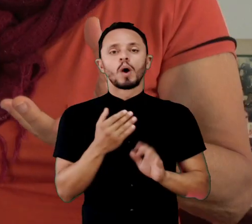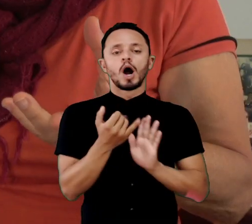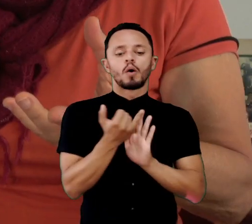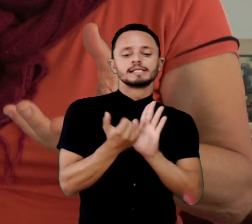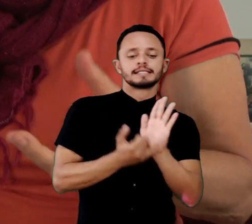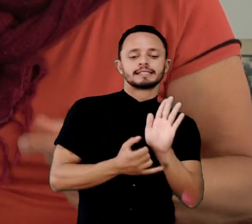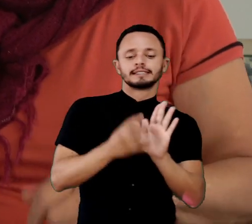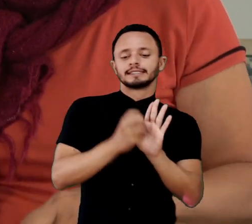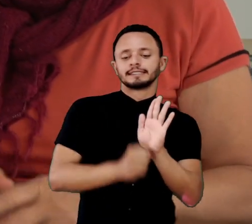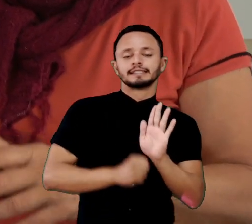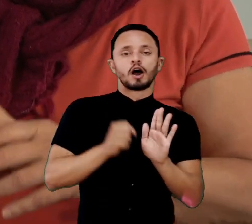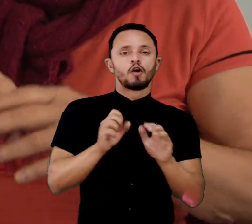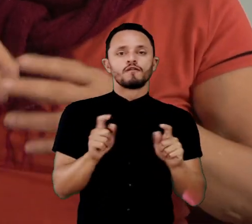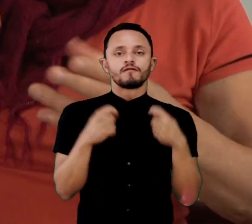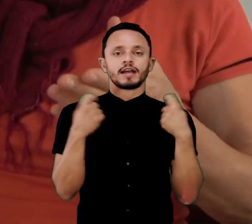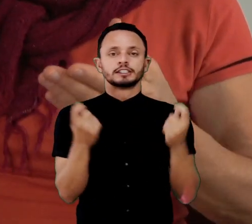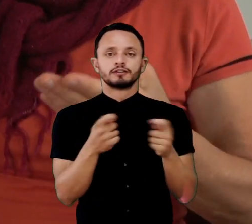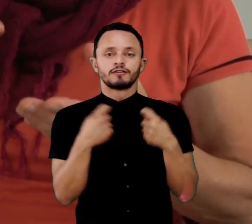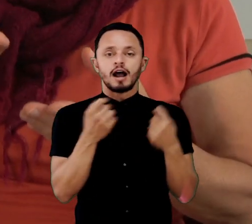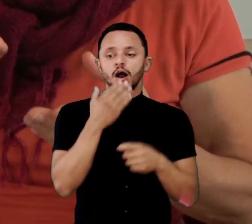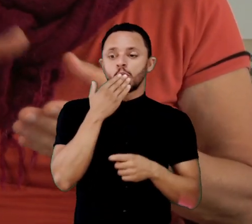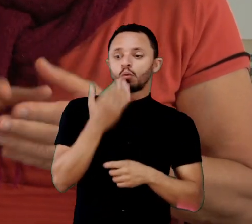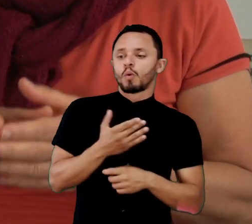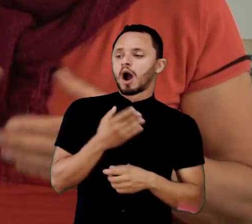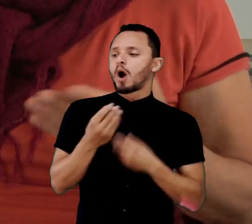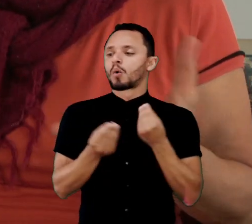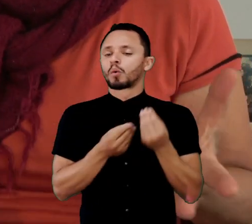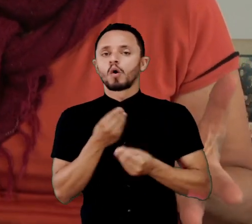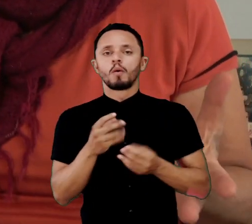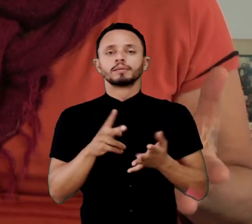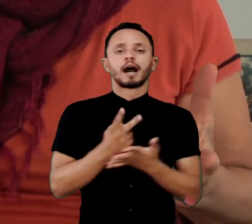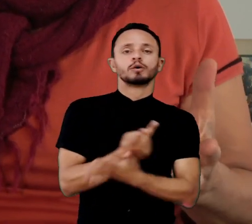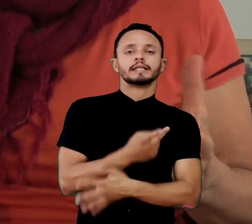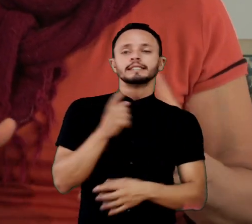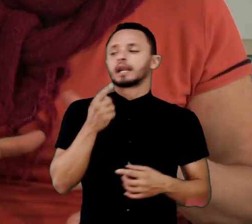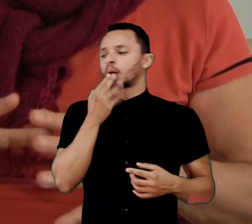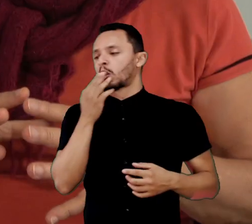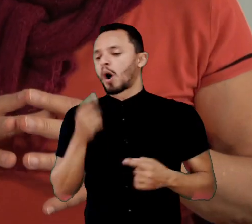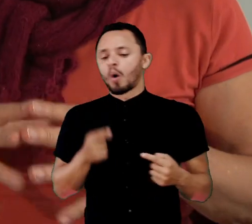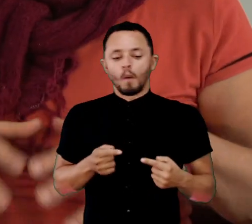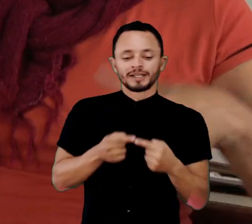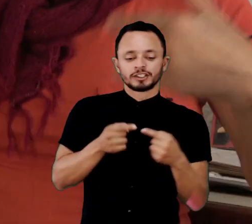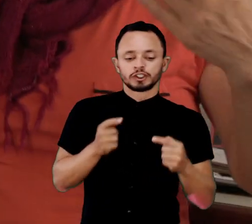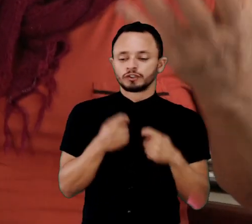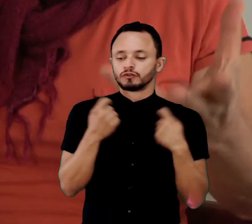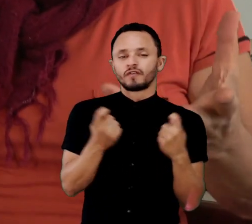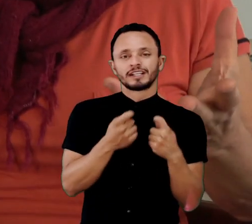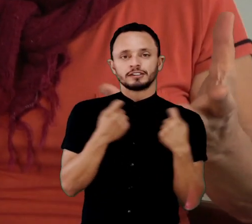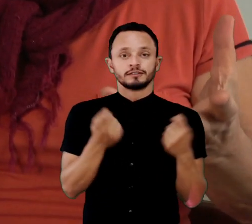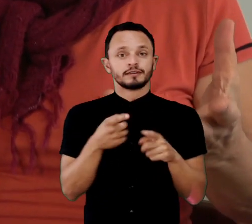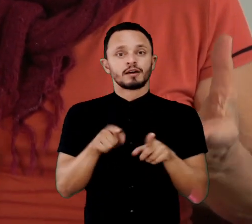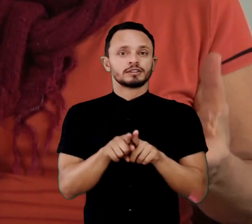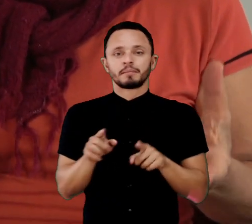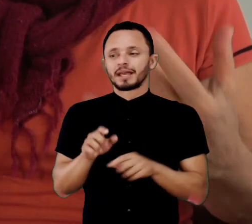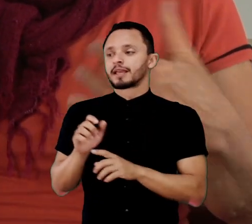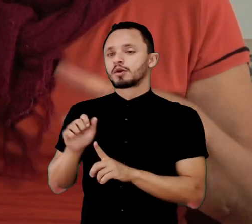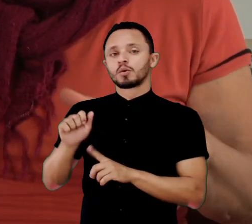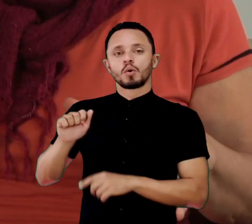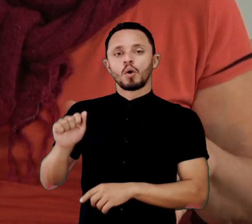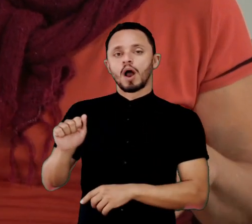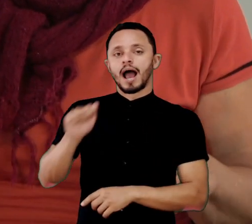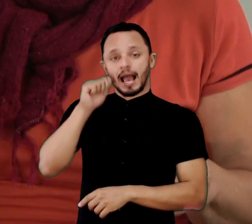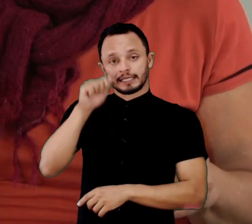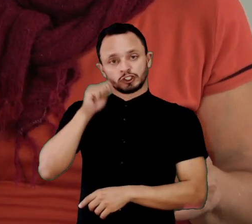de realização, qual é o caráter, né, o enfoque do festival, enfim, para ajudar os artistas que